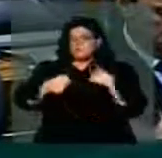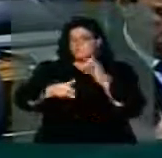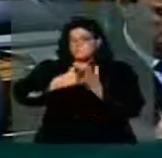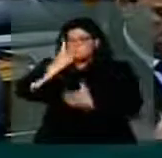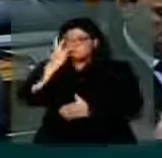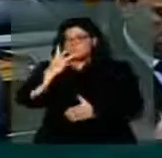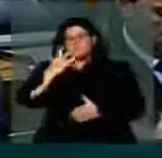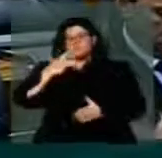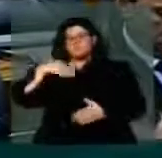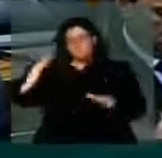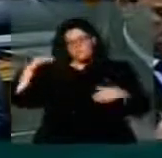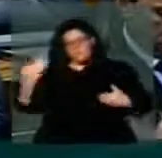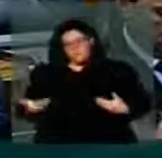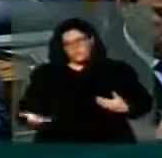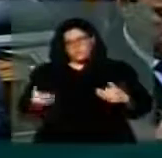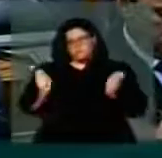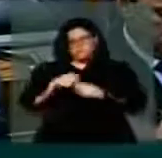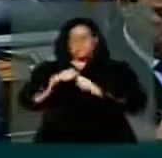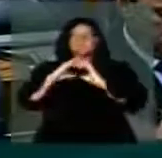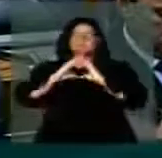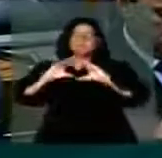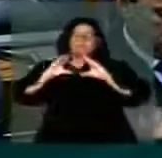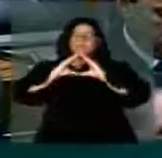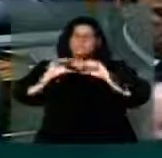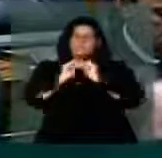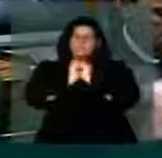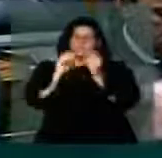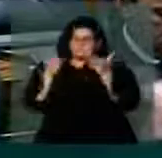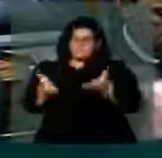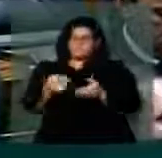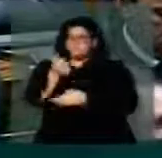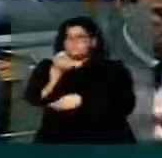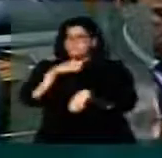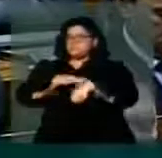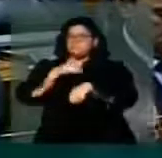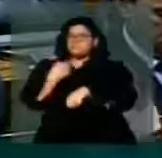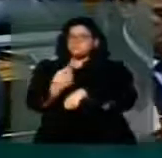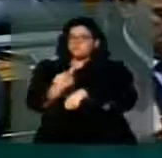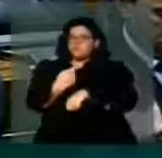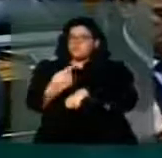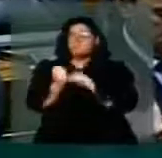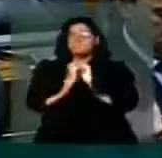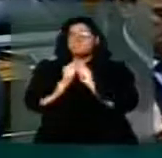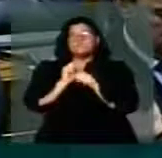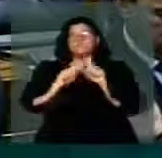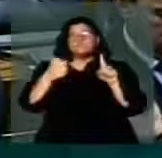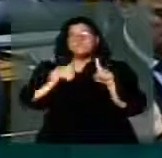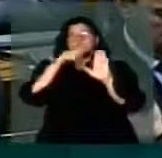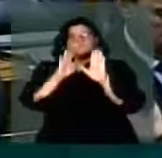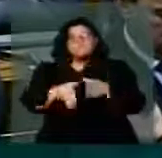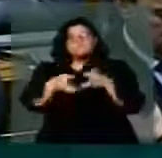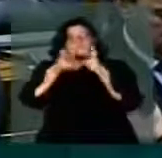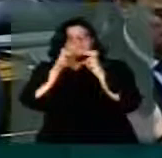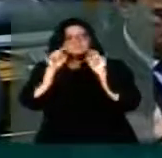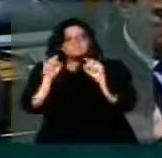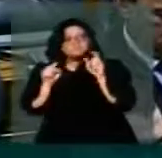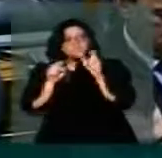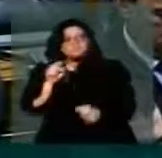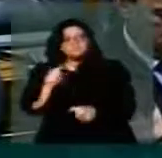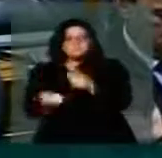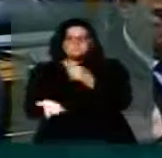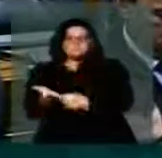mandato, tenho a honra de poder conviver com Vossa Excelência, no pouco tempo que tivemos juntos, de ver já seu compromisso, sua